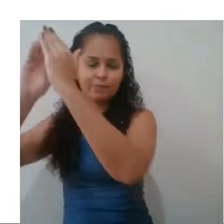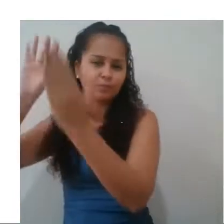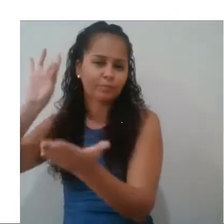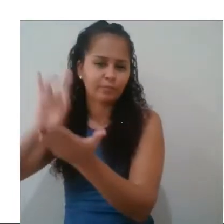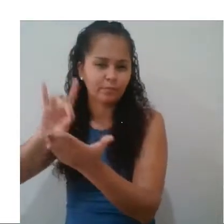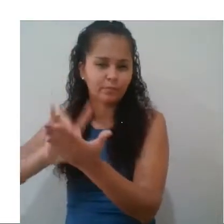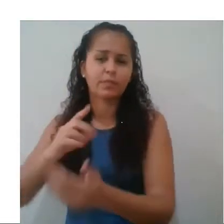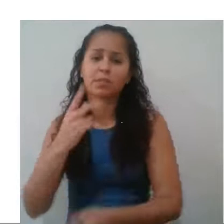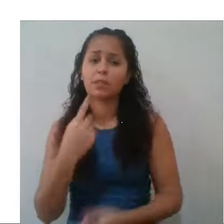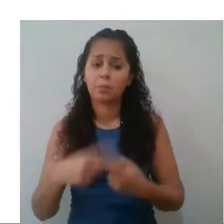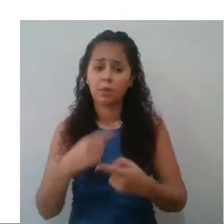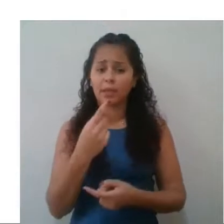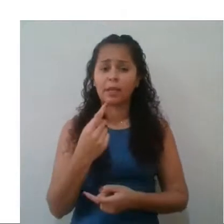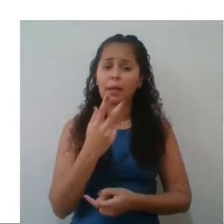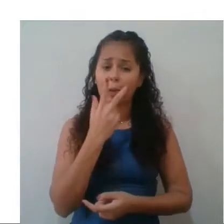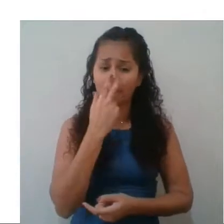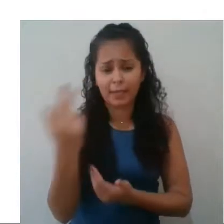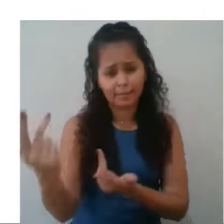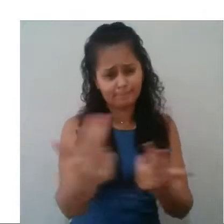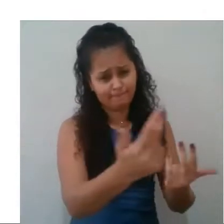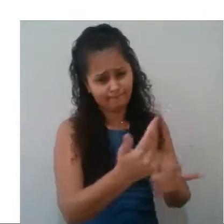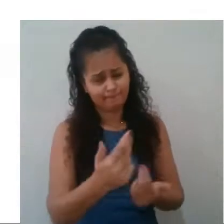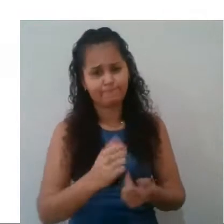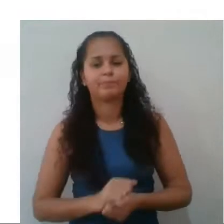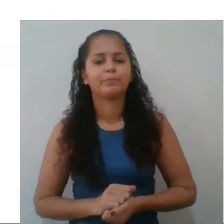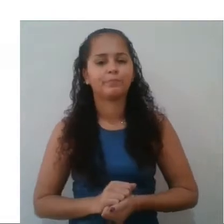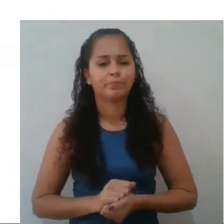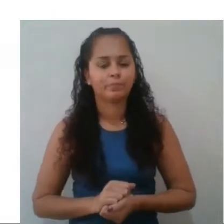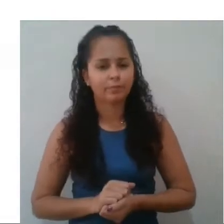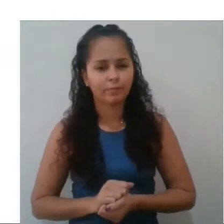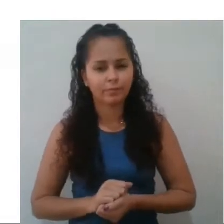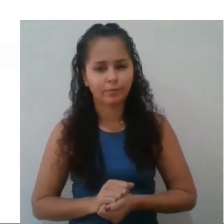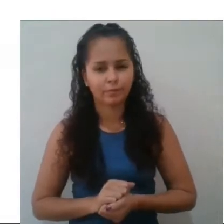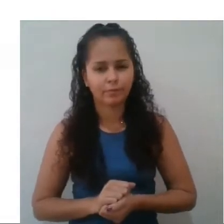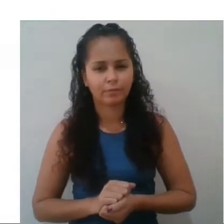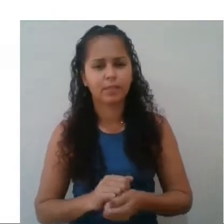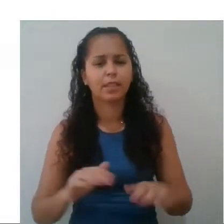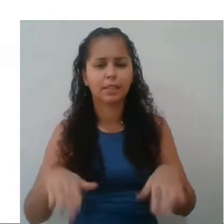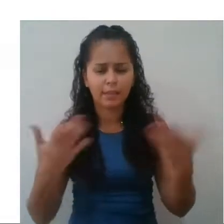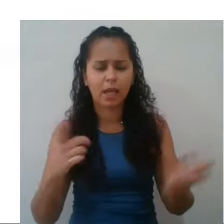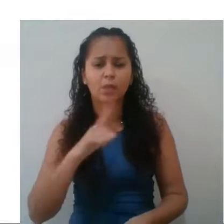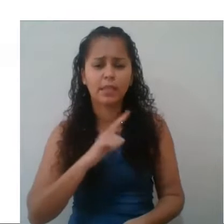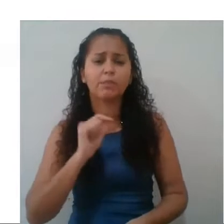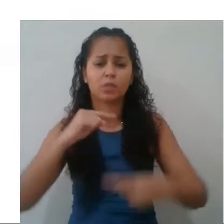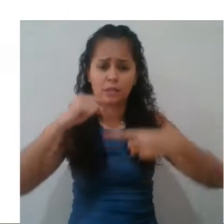cone original e a pirâmide menor é semelhante à pirâmide original. Daí